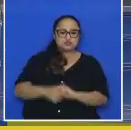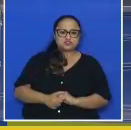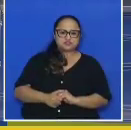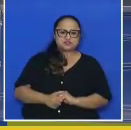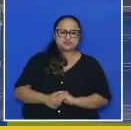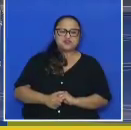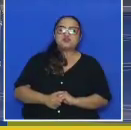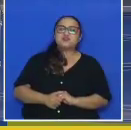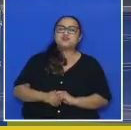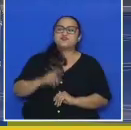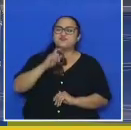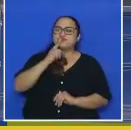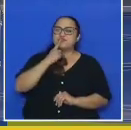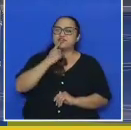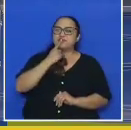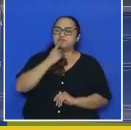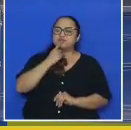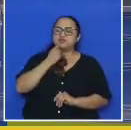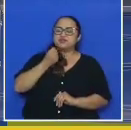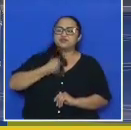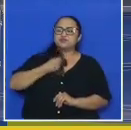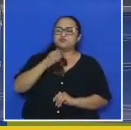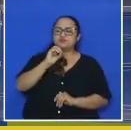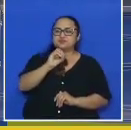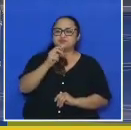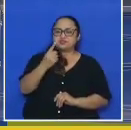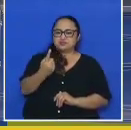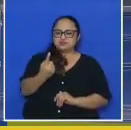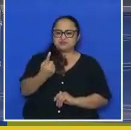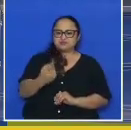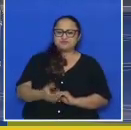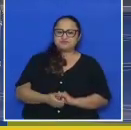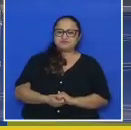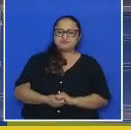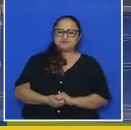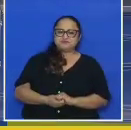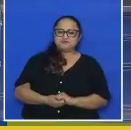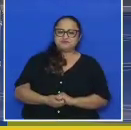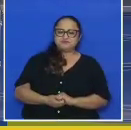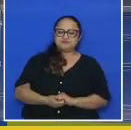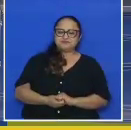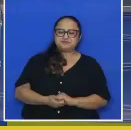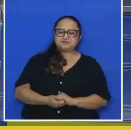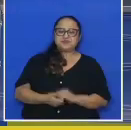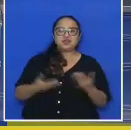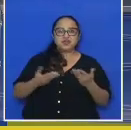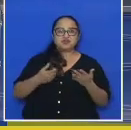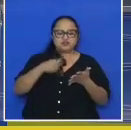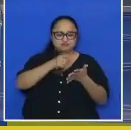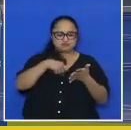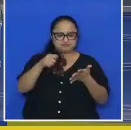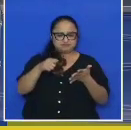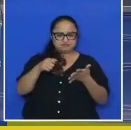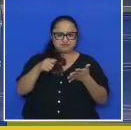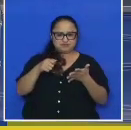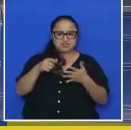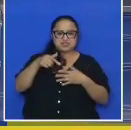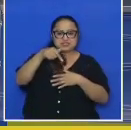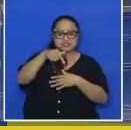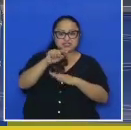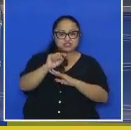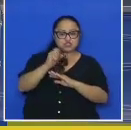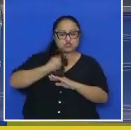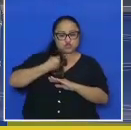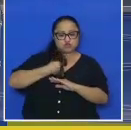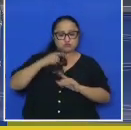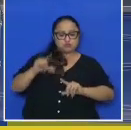Bola vermelha, número 01. Vermelha, 01. Vamos conferir as 7